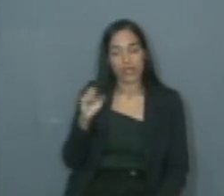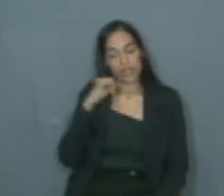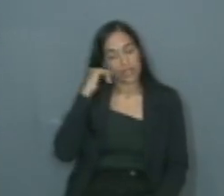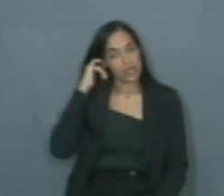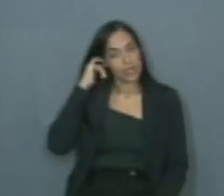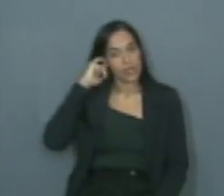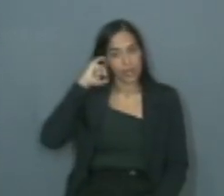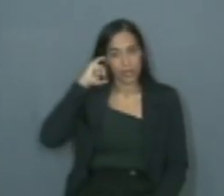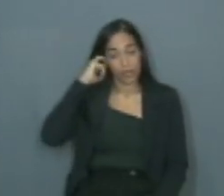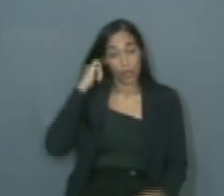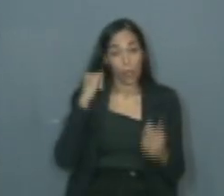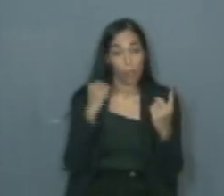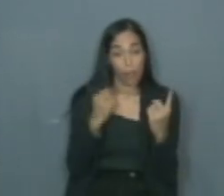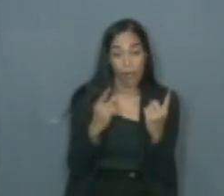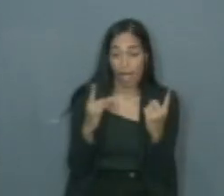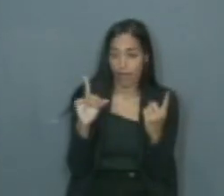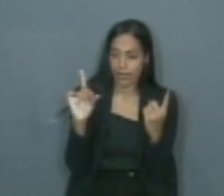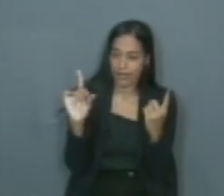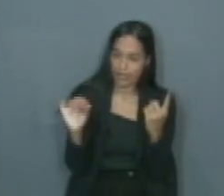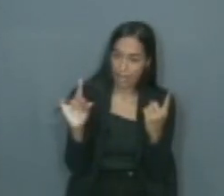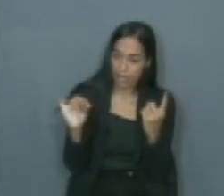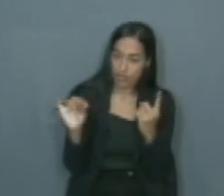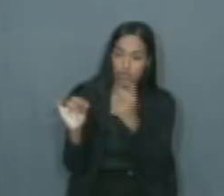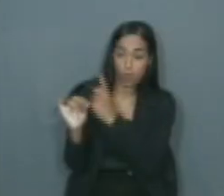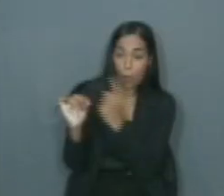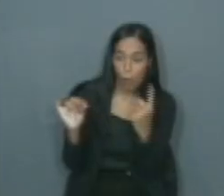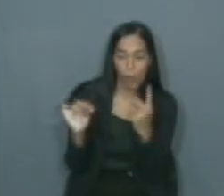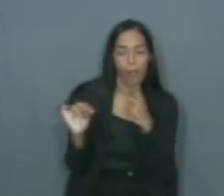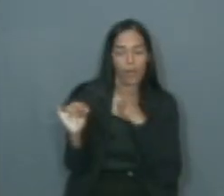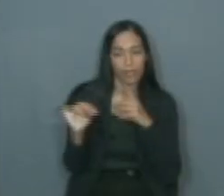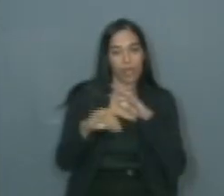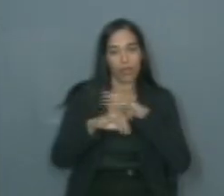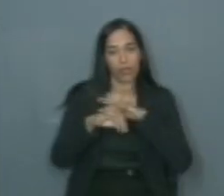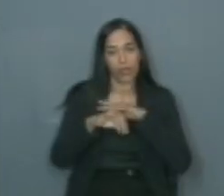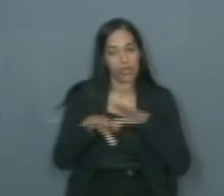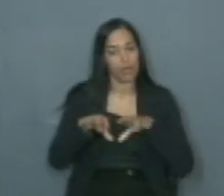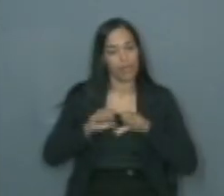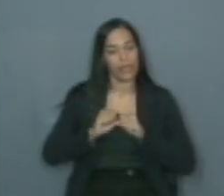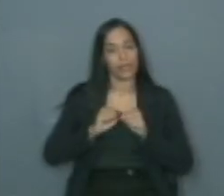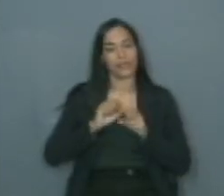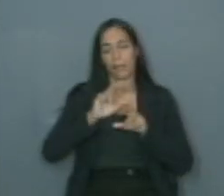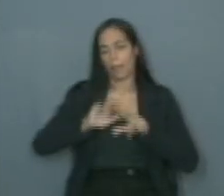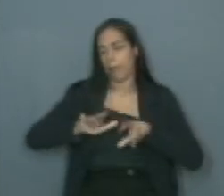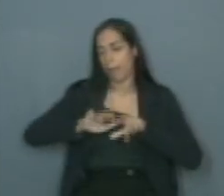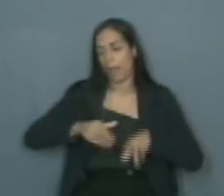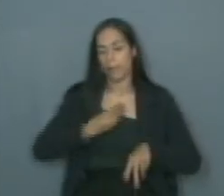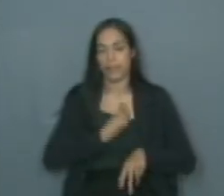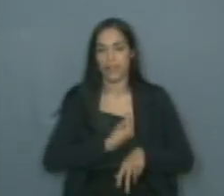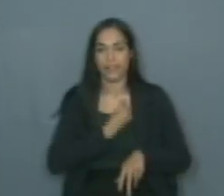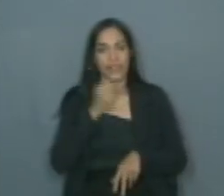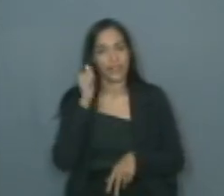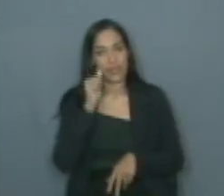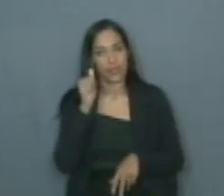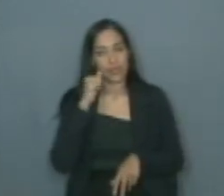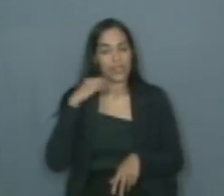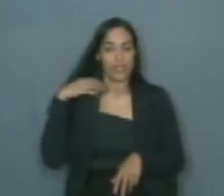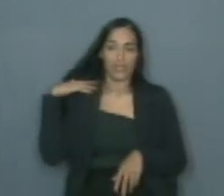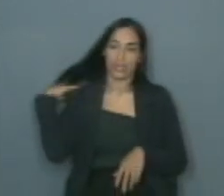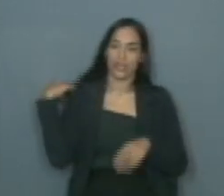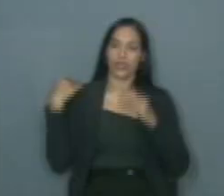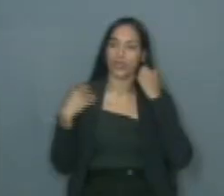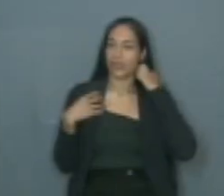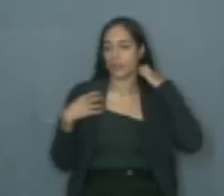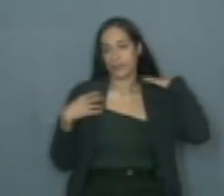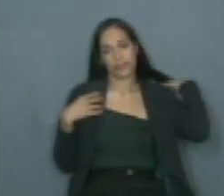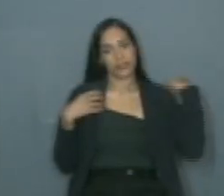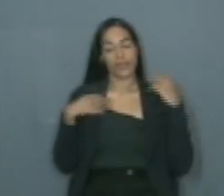Uma a cada 10 mulheres é acometida dessa doença, então isso pode trazer uma série de transtornos para a vida das mulheres. E quando eu vi Vossa Excelência falando sobre o